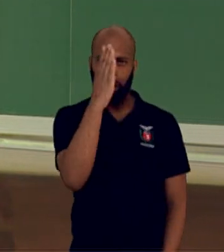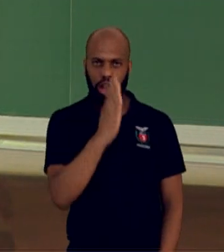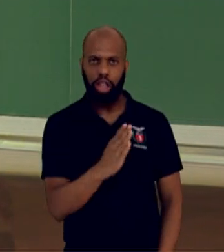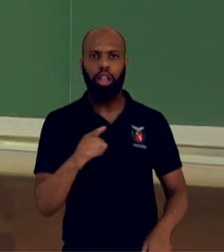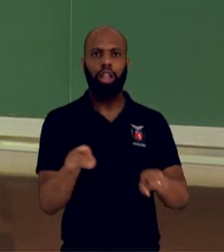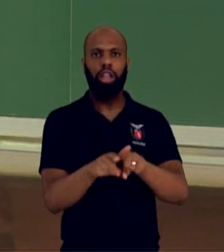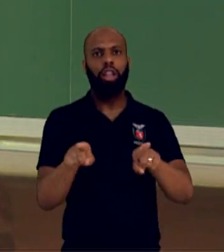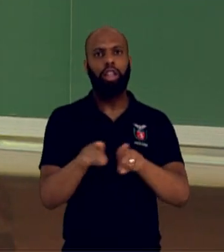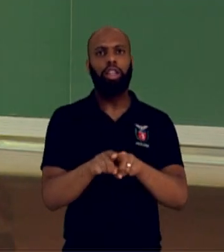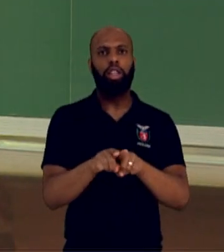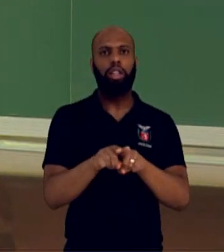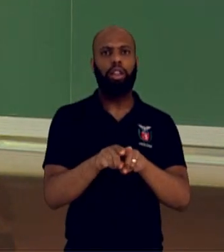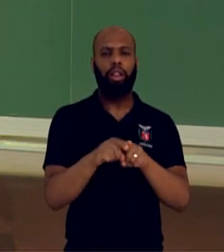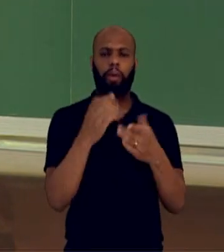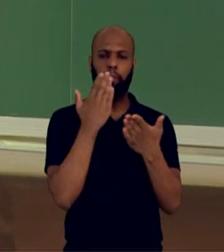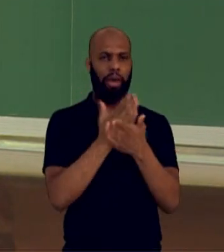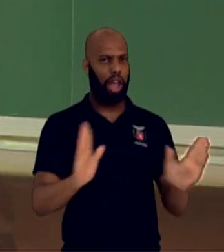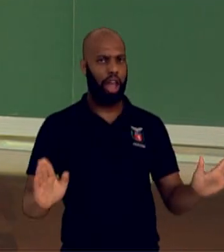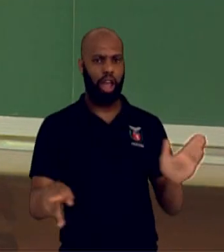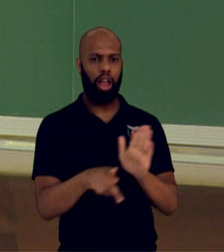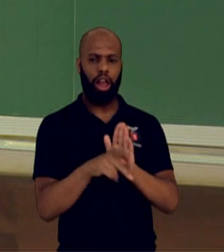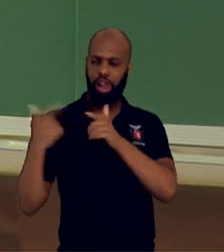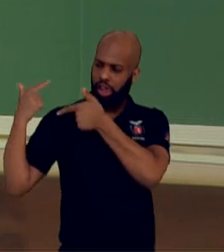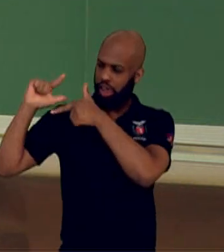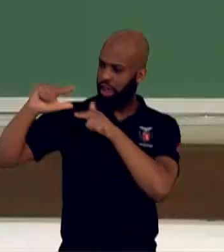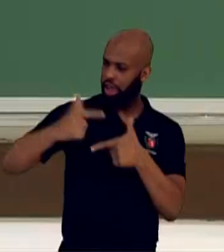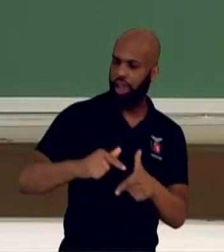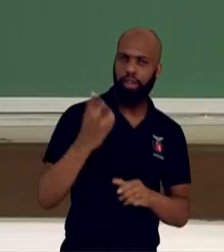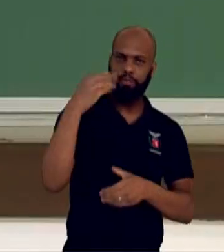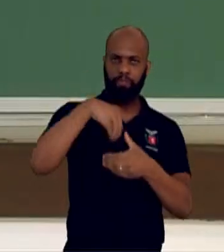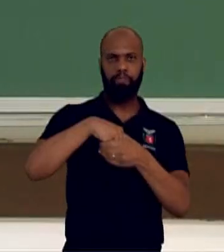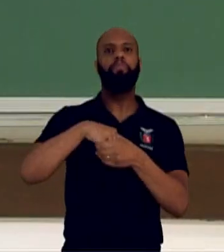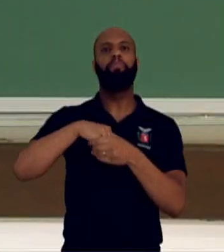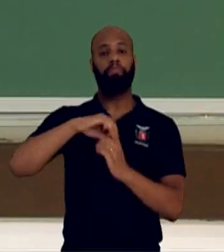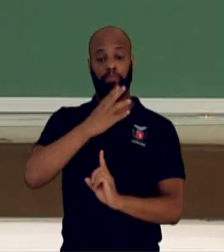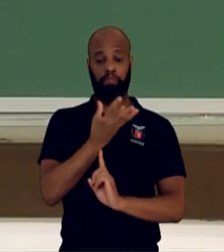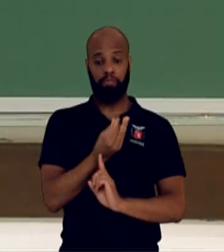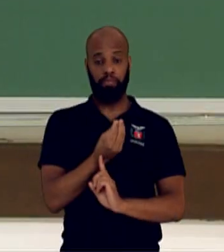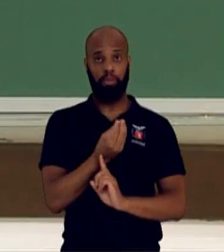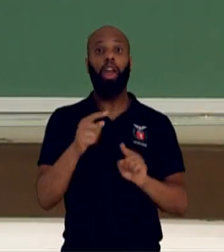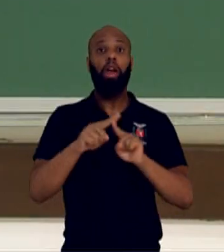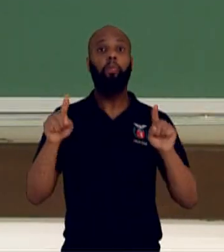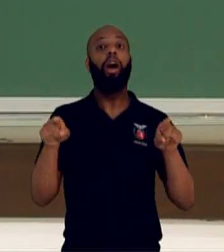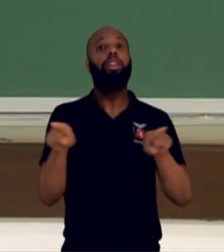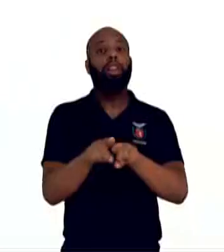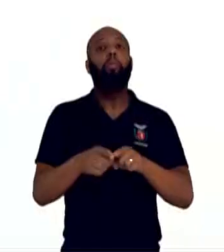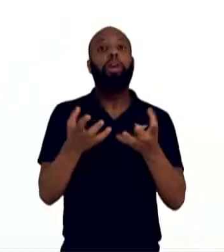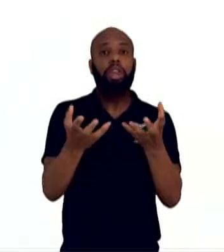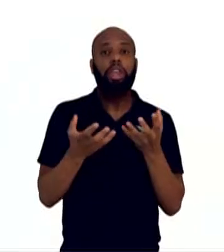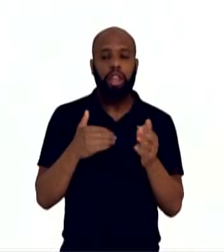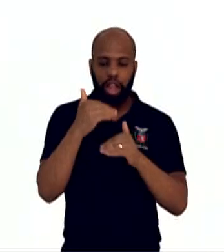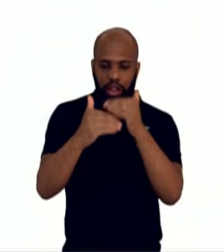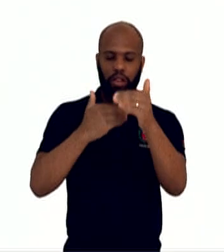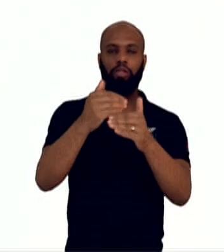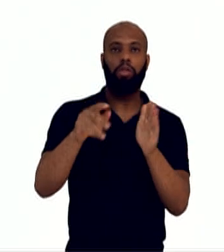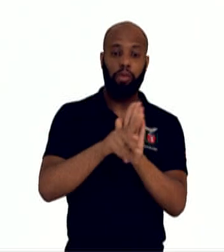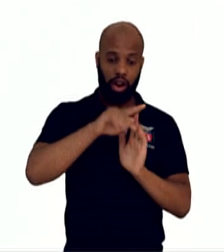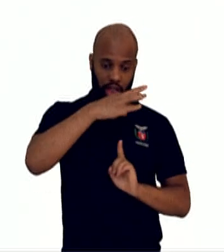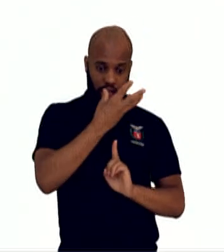esse tradicionalismo na arte, certo? Mas também buscava desenvolver uma arte